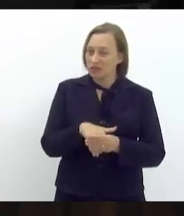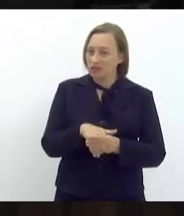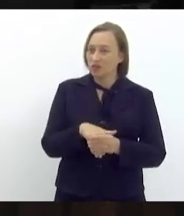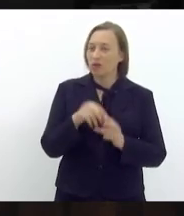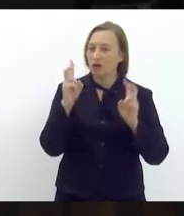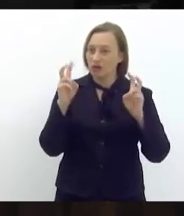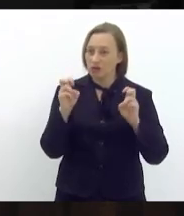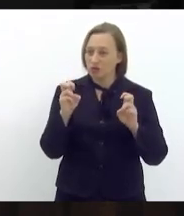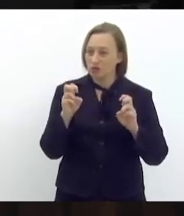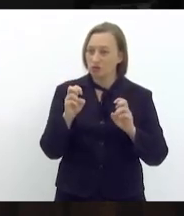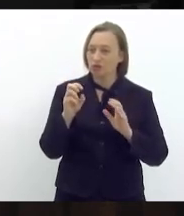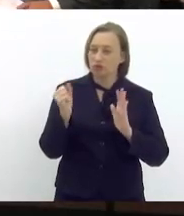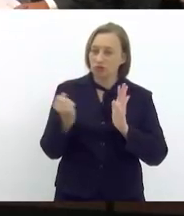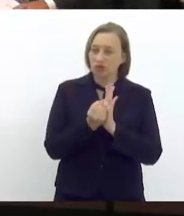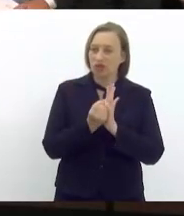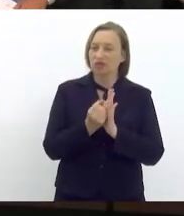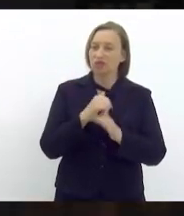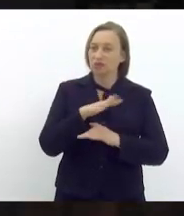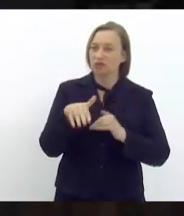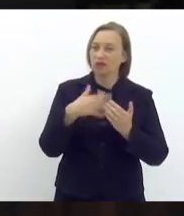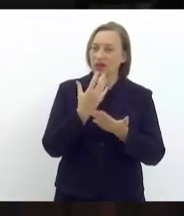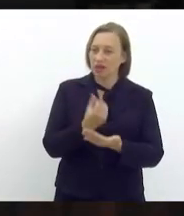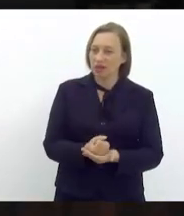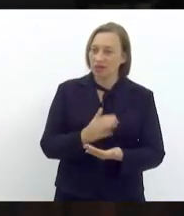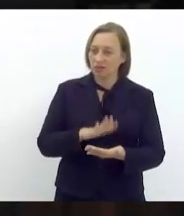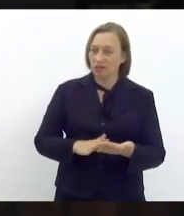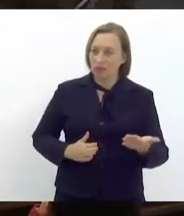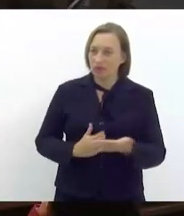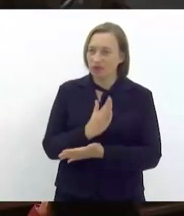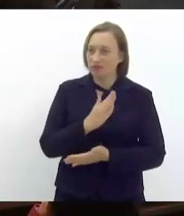destacada senhores que aprovam permaneço como estão aprovado